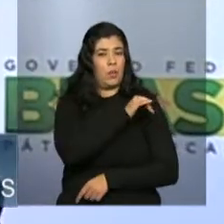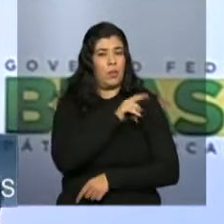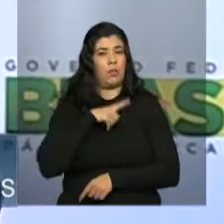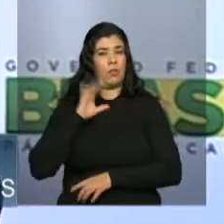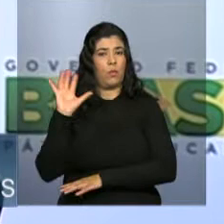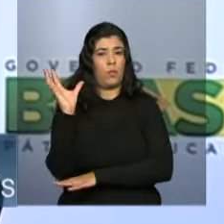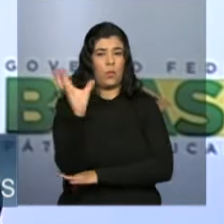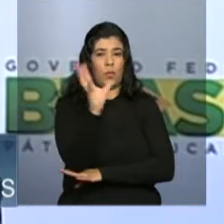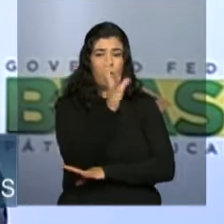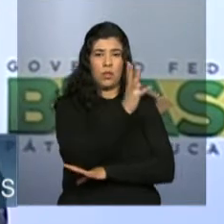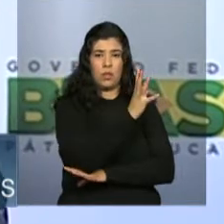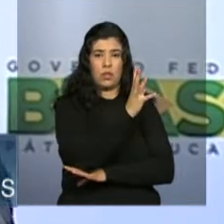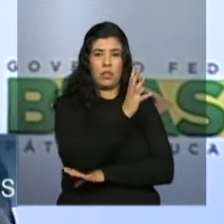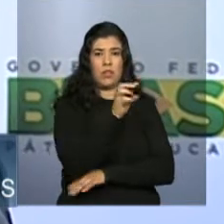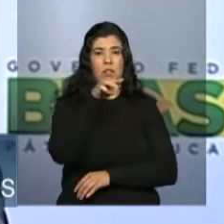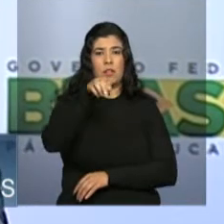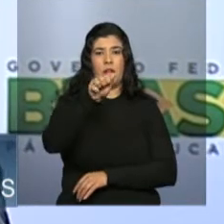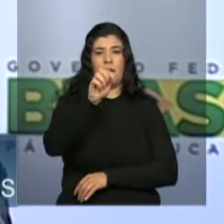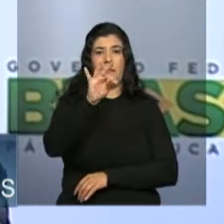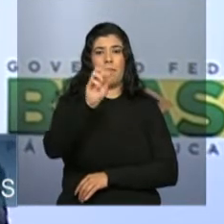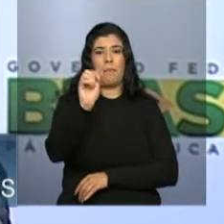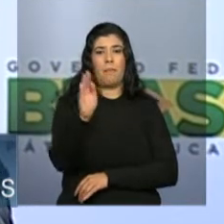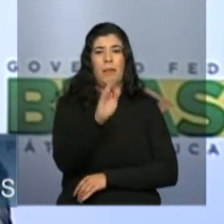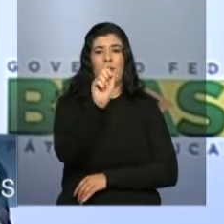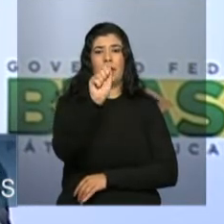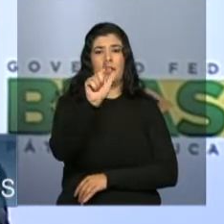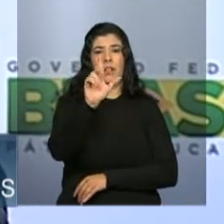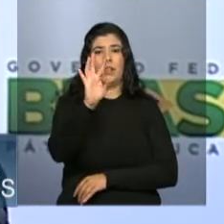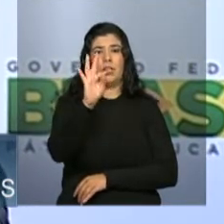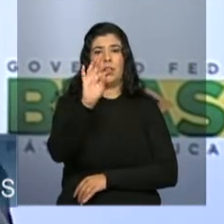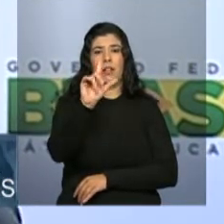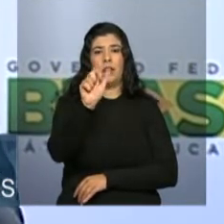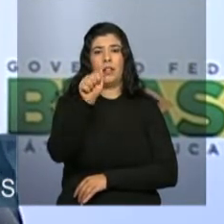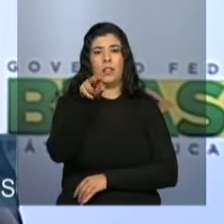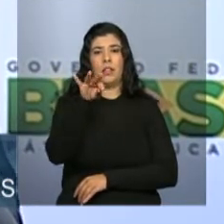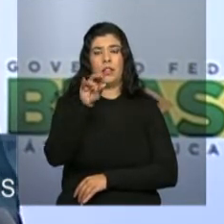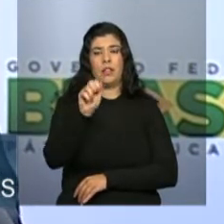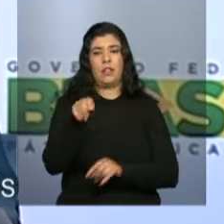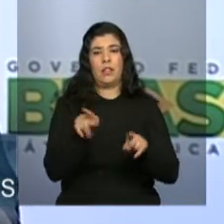Floresta né da Mata Atlântica elas elas